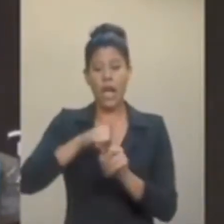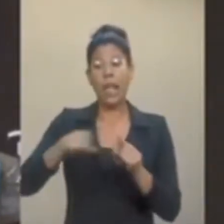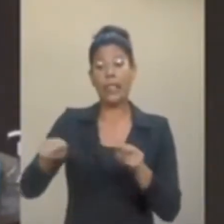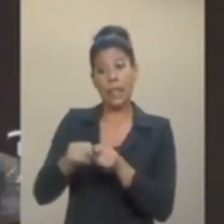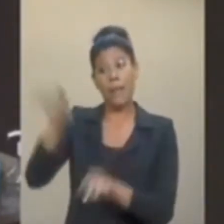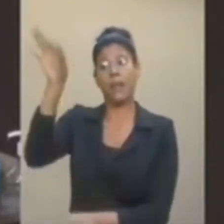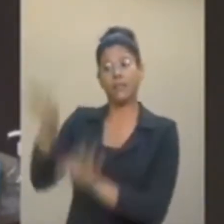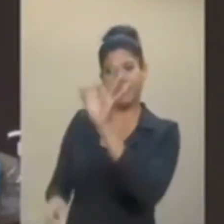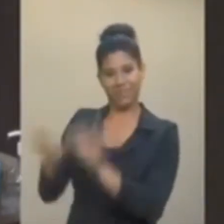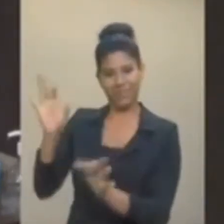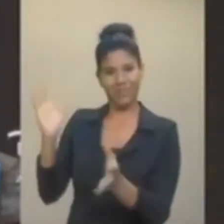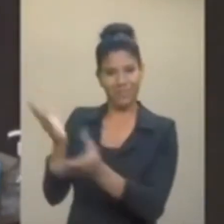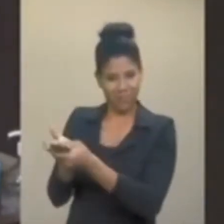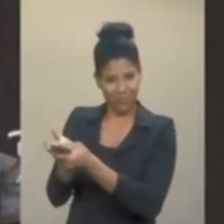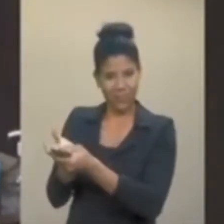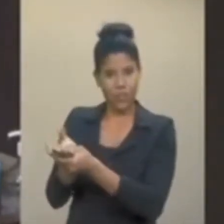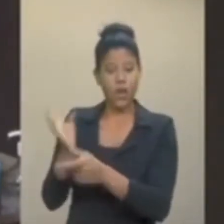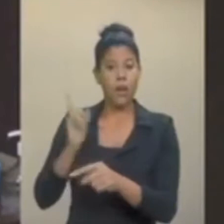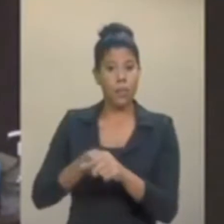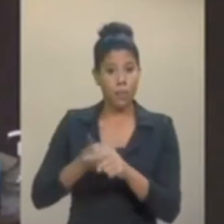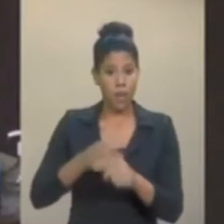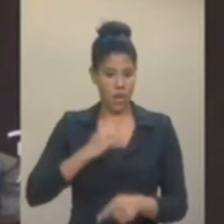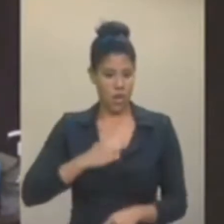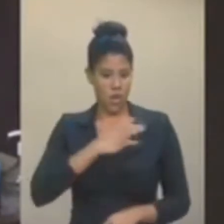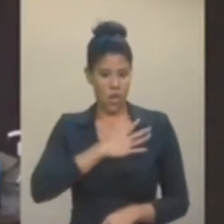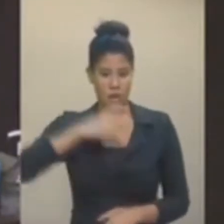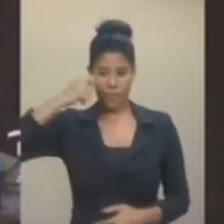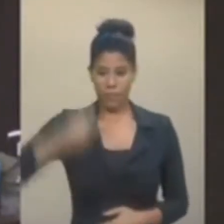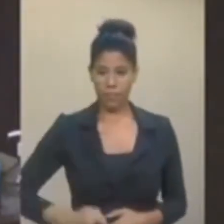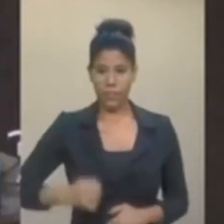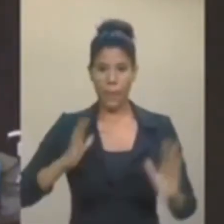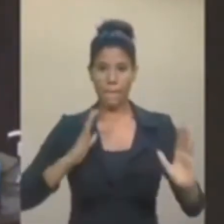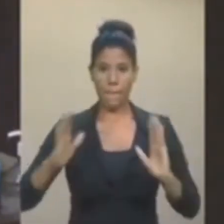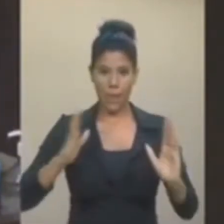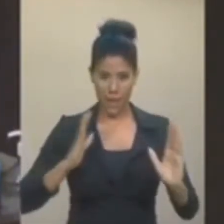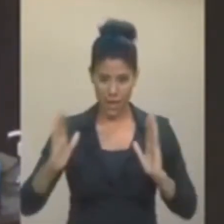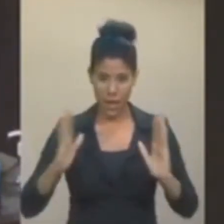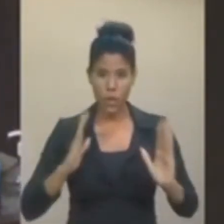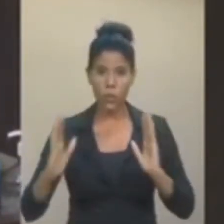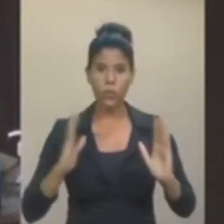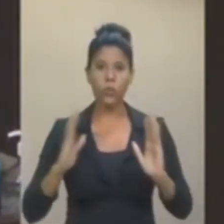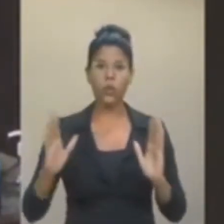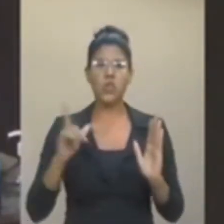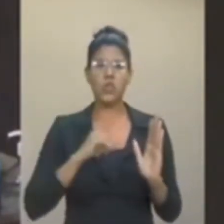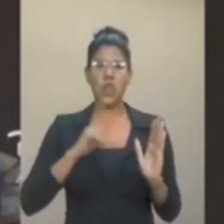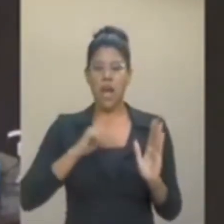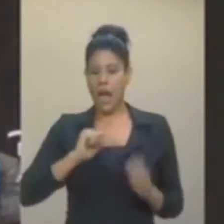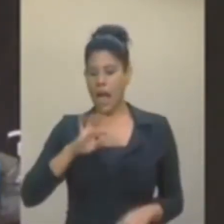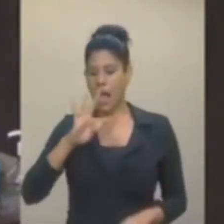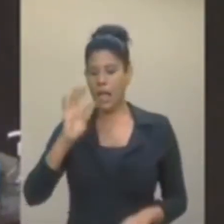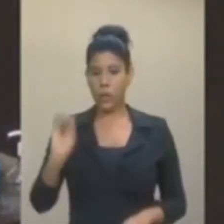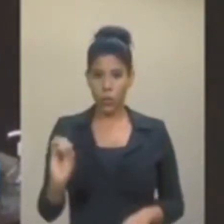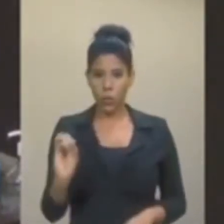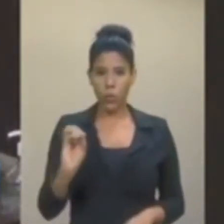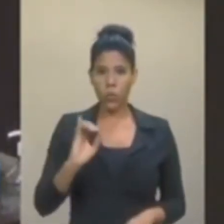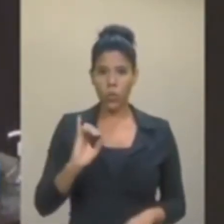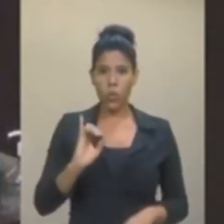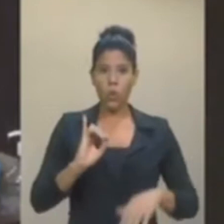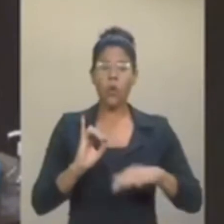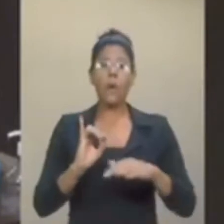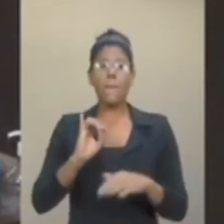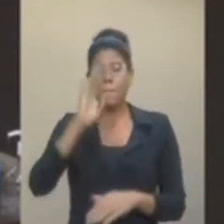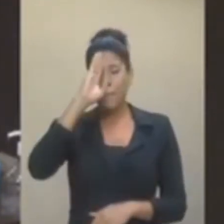judicial. Porque a ditadura, sobretudo a partir dos atos institucionais, em especial o AI-5,